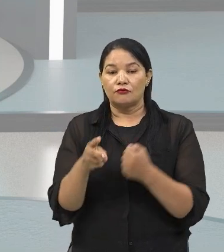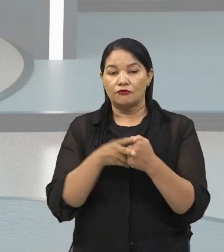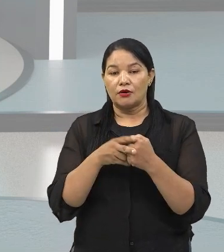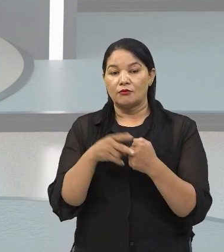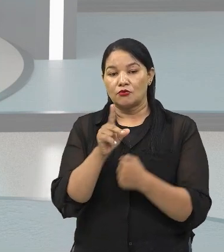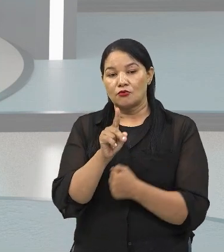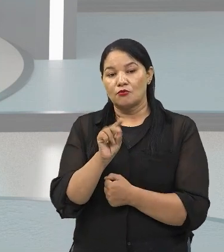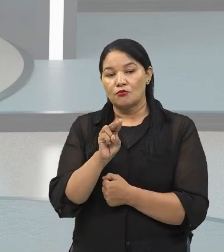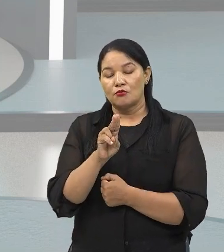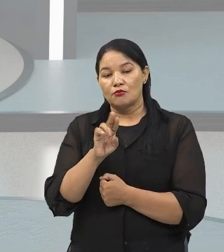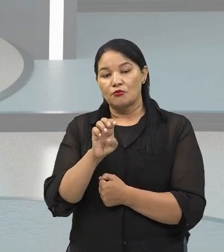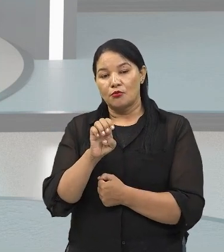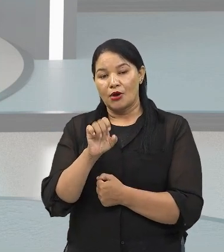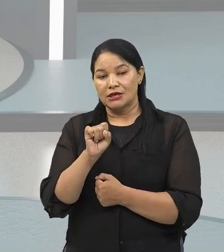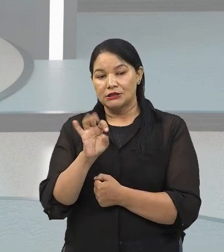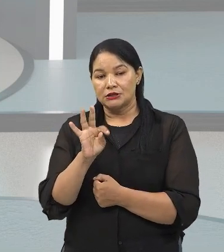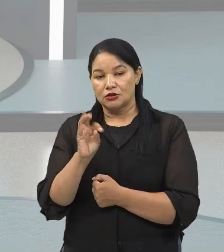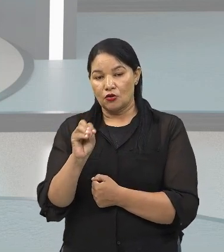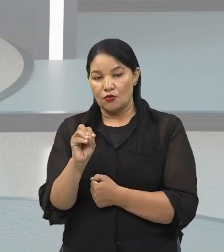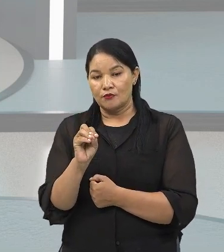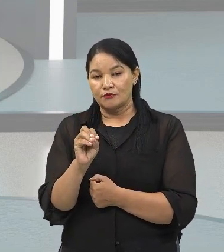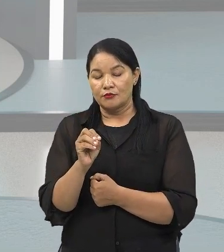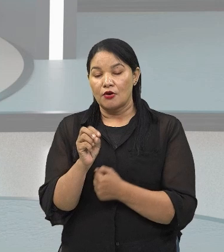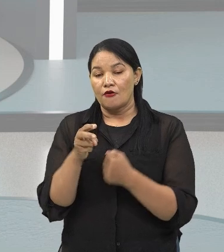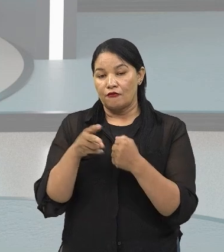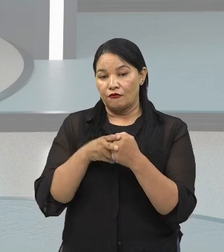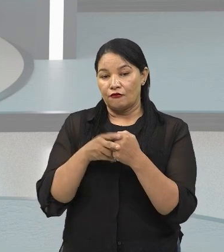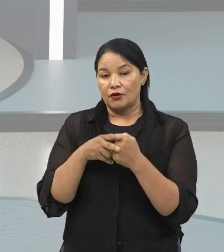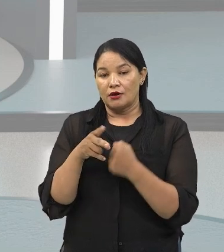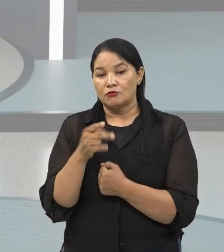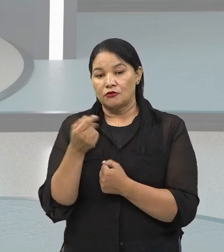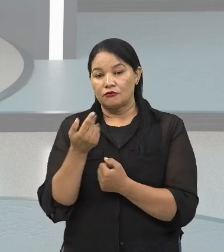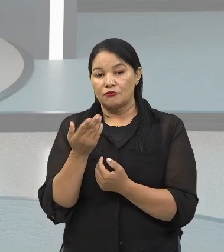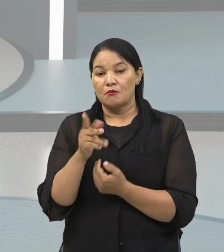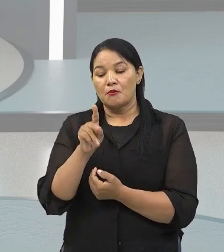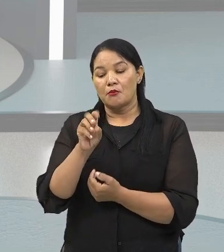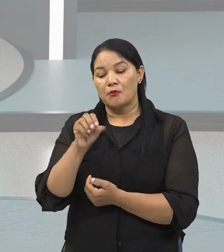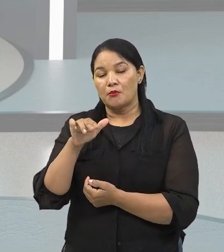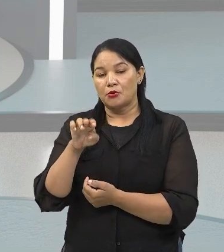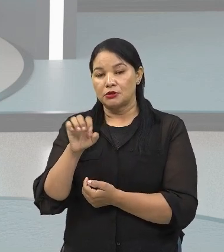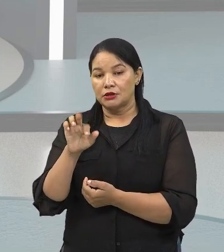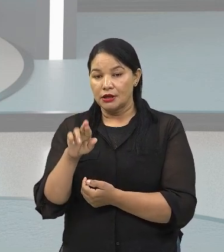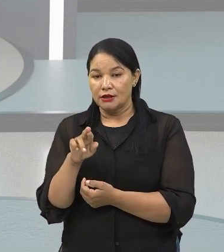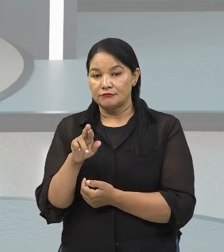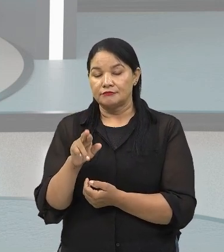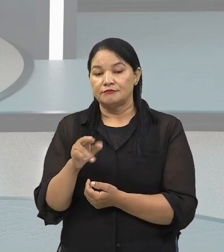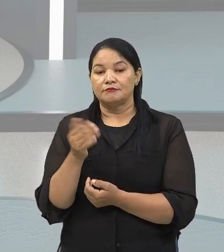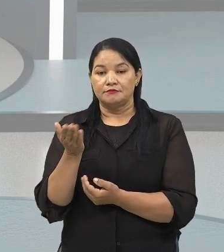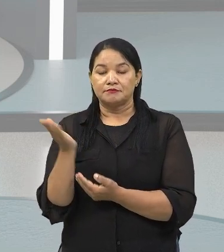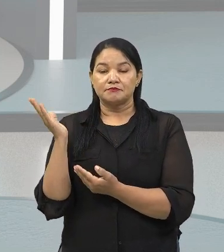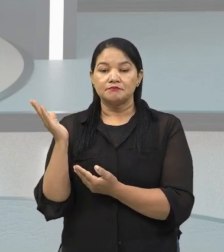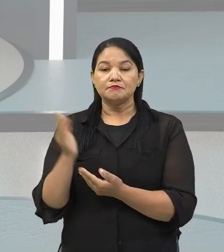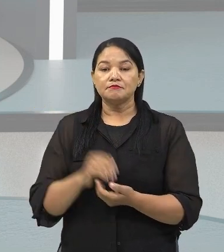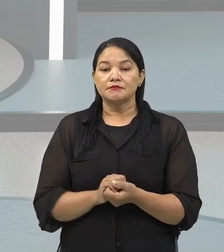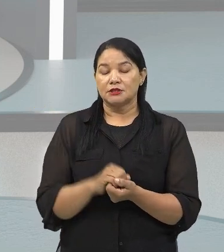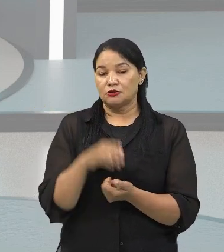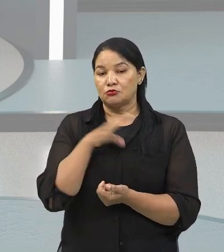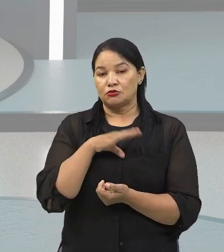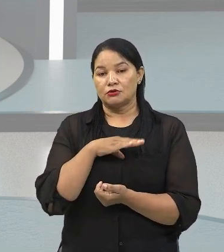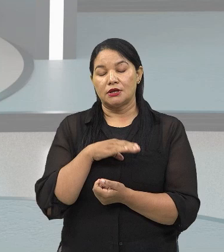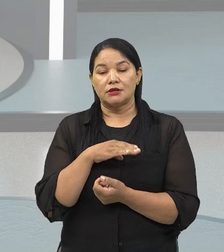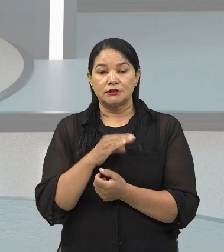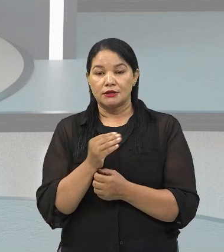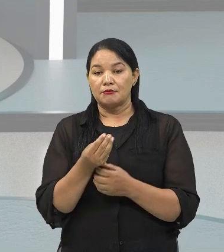puesto, para o verbo irregular, poner, que na língua portuguesa é o verbo pôr. Temos também o